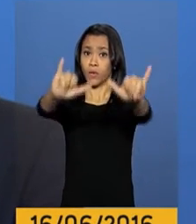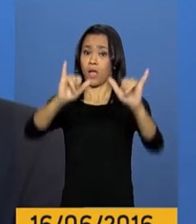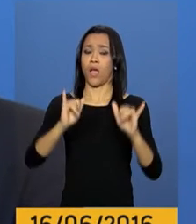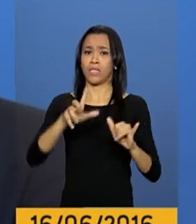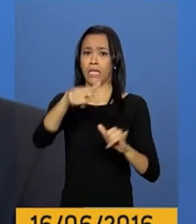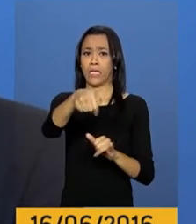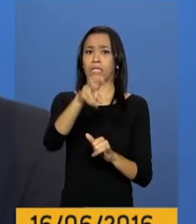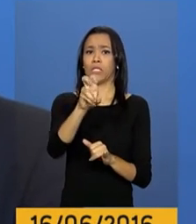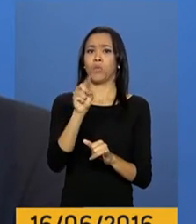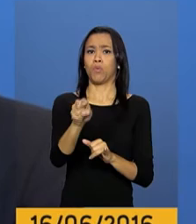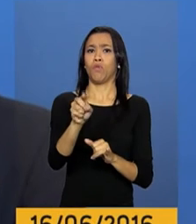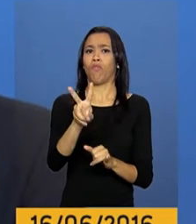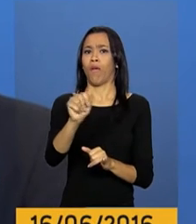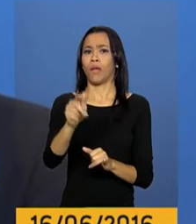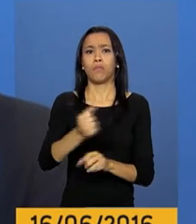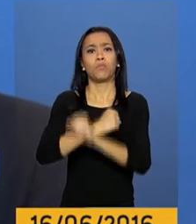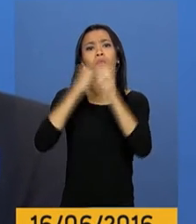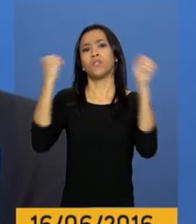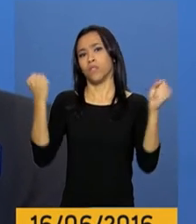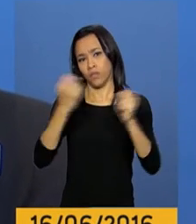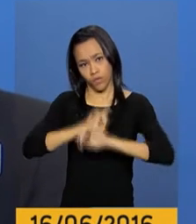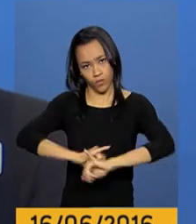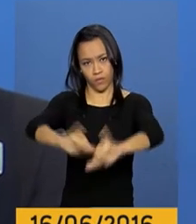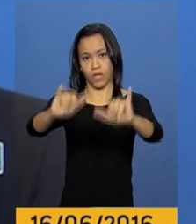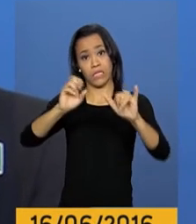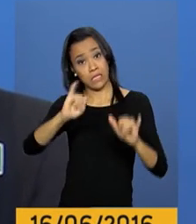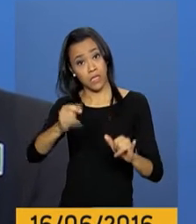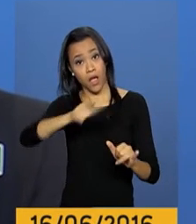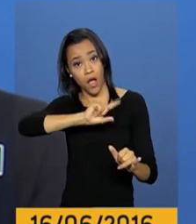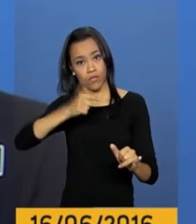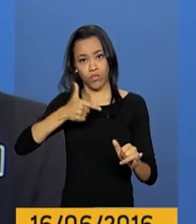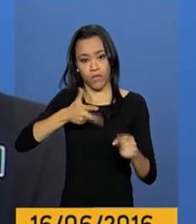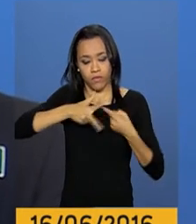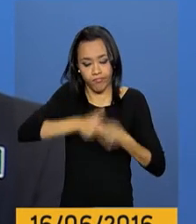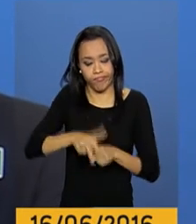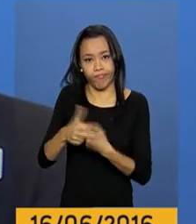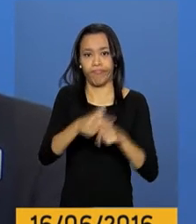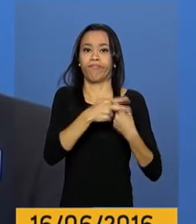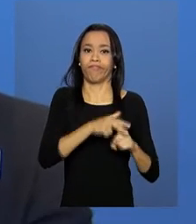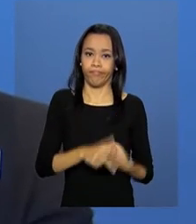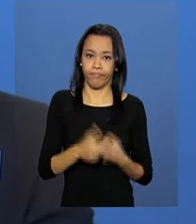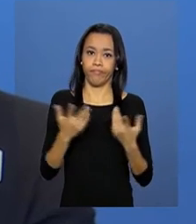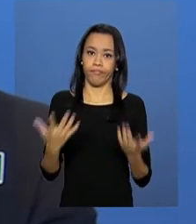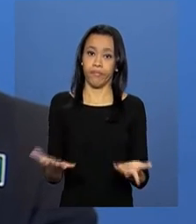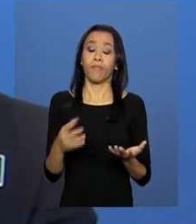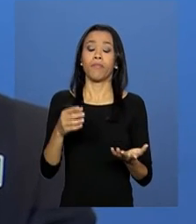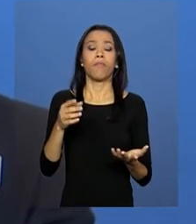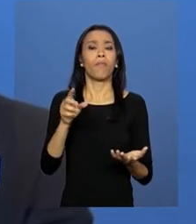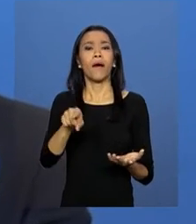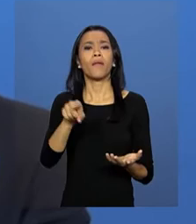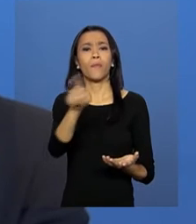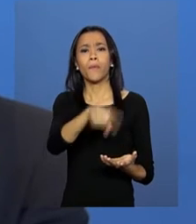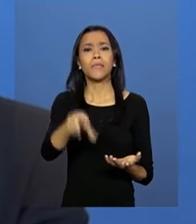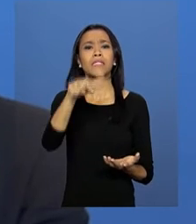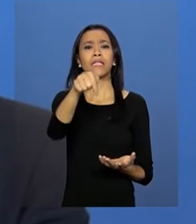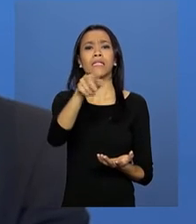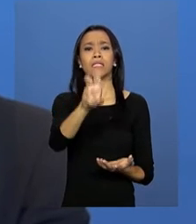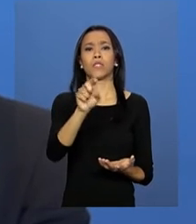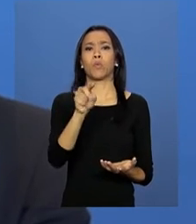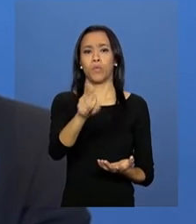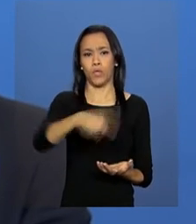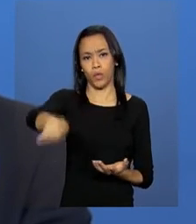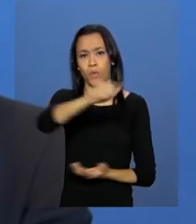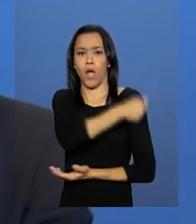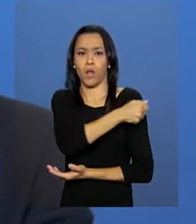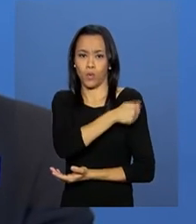75 mil vagas no programa FIES, para 75 mil estudantes do Brasil.